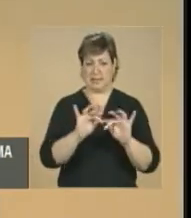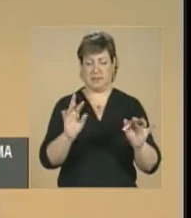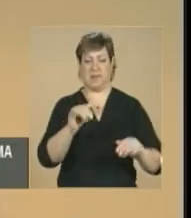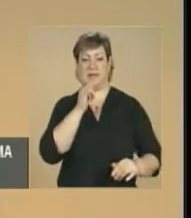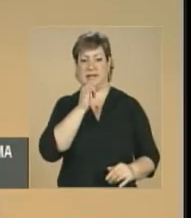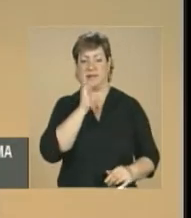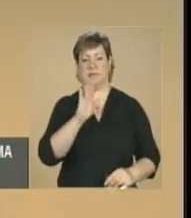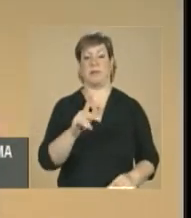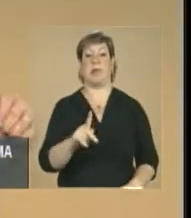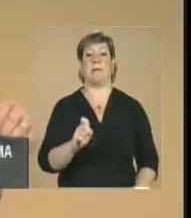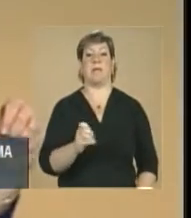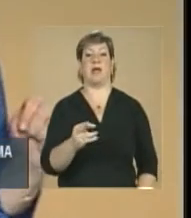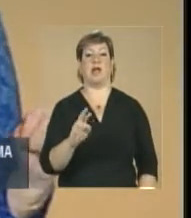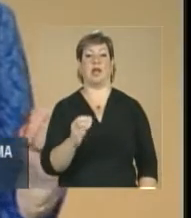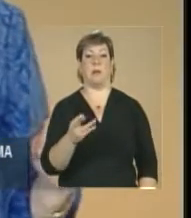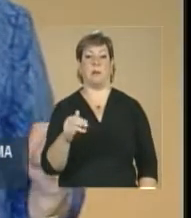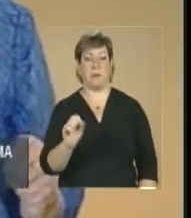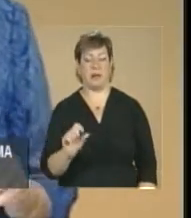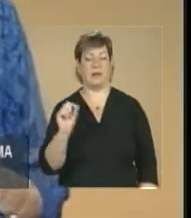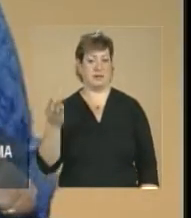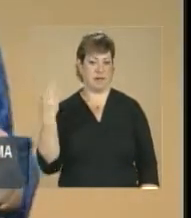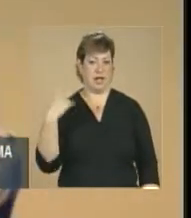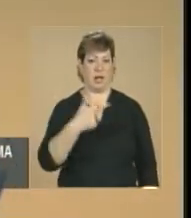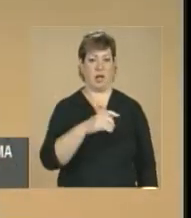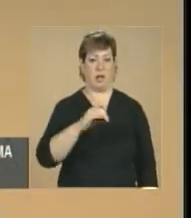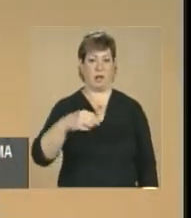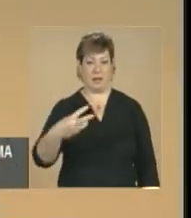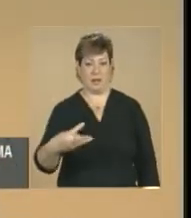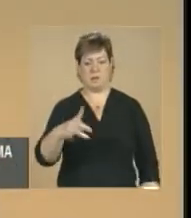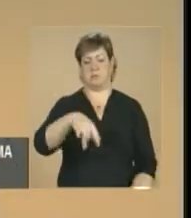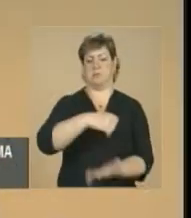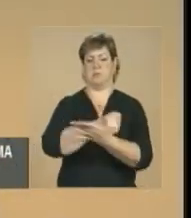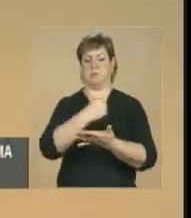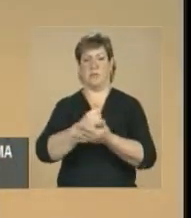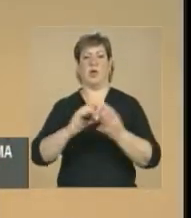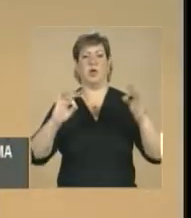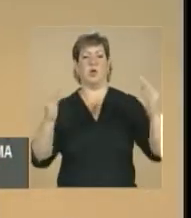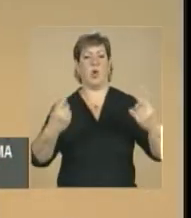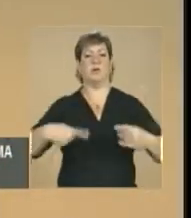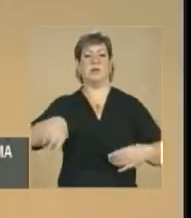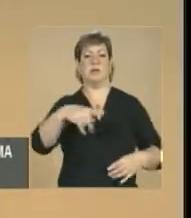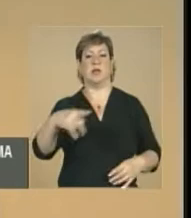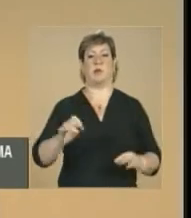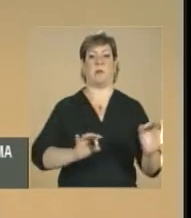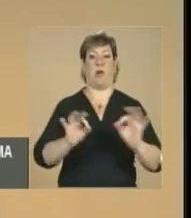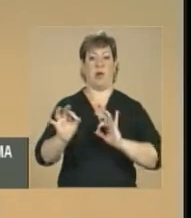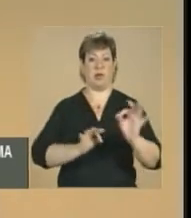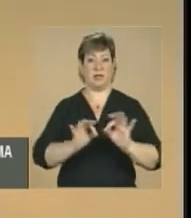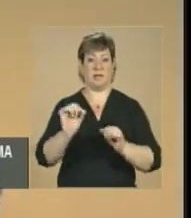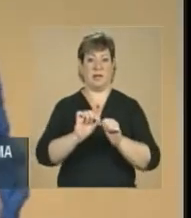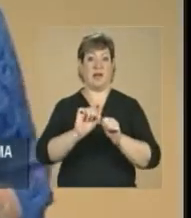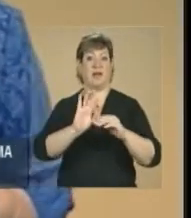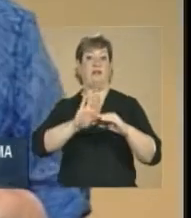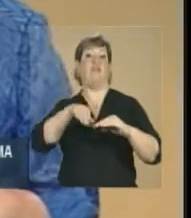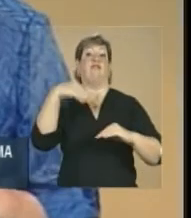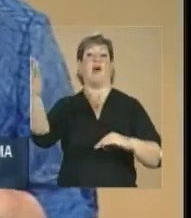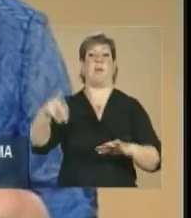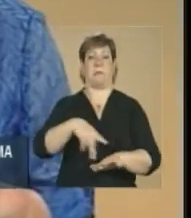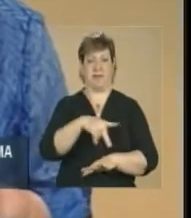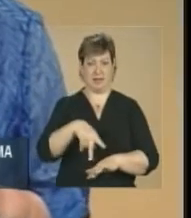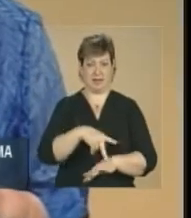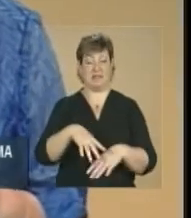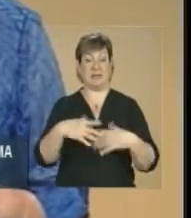A Petrobras, em 2003, contratava todos os seus projetos no exterior. Portanto,